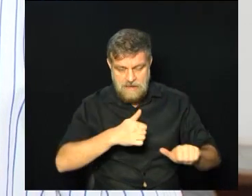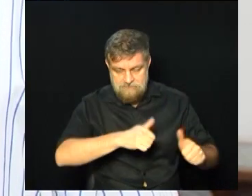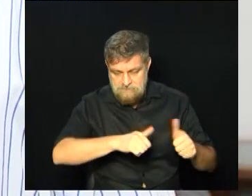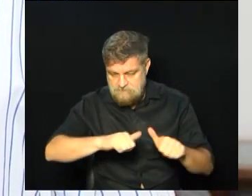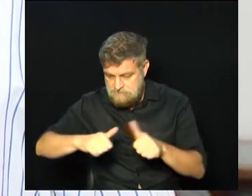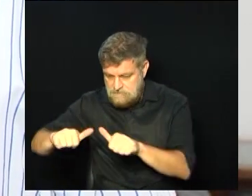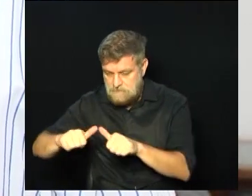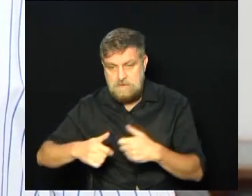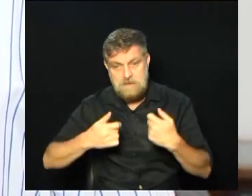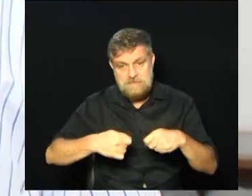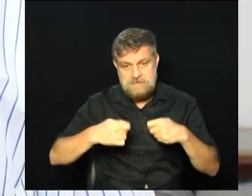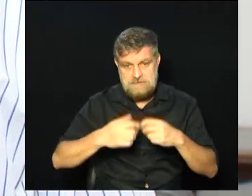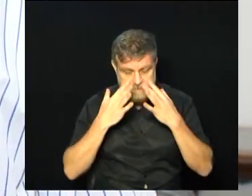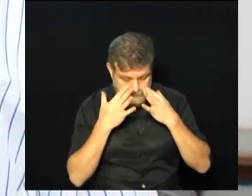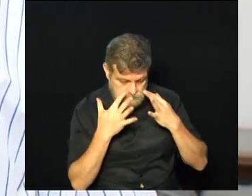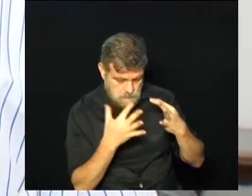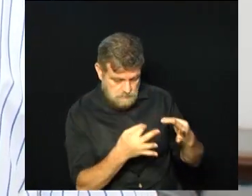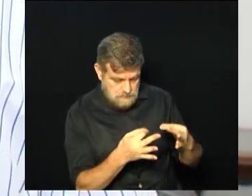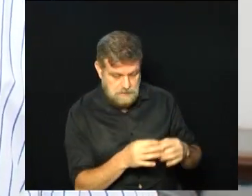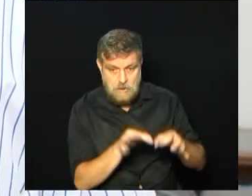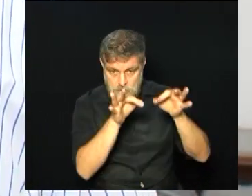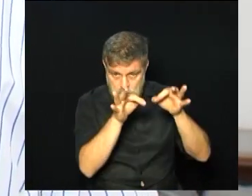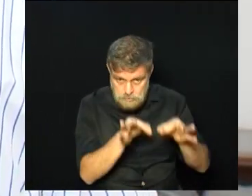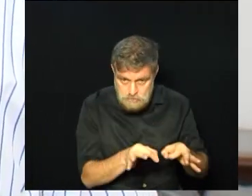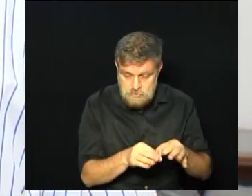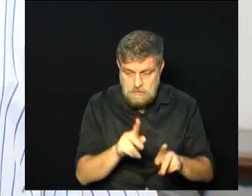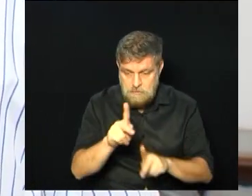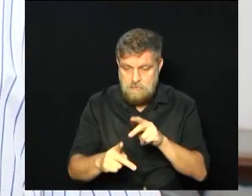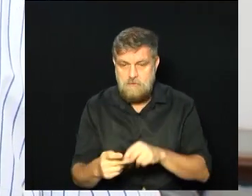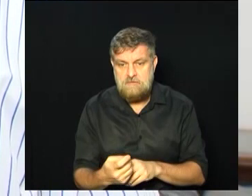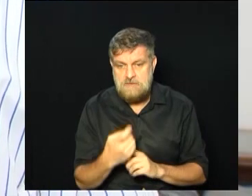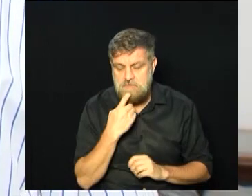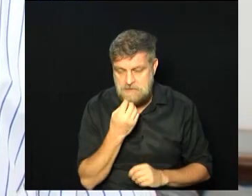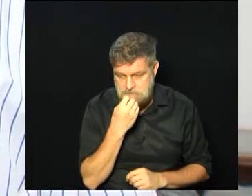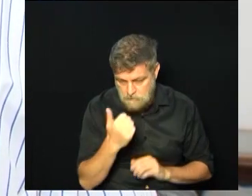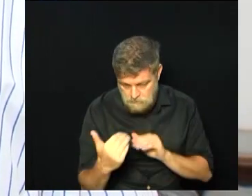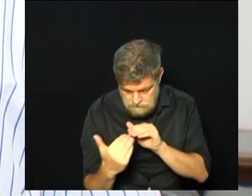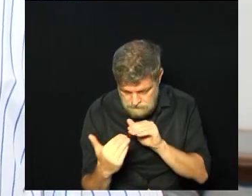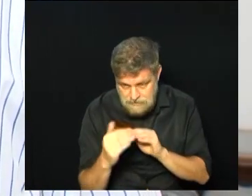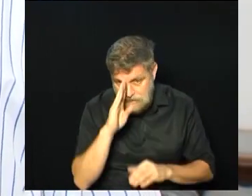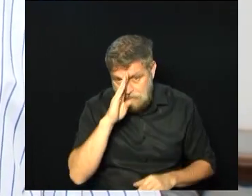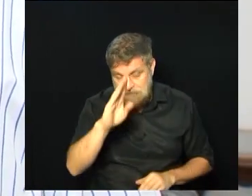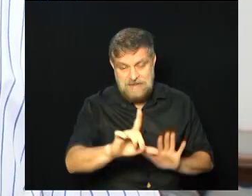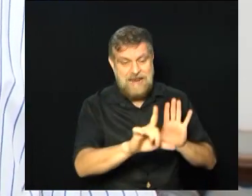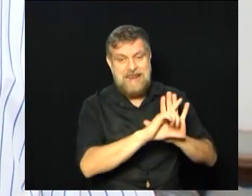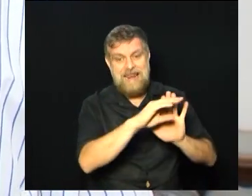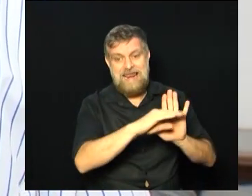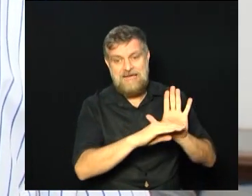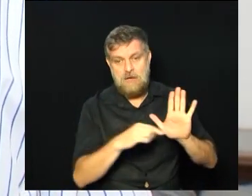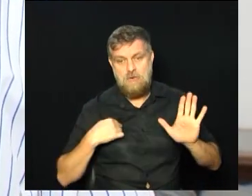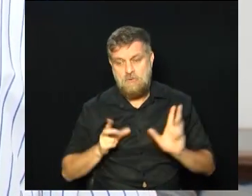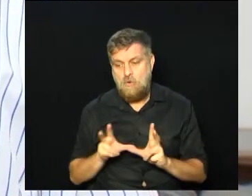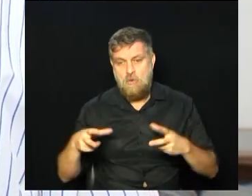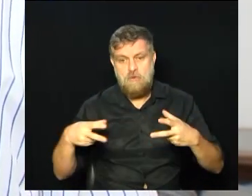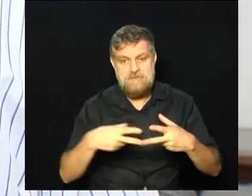é necessário sempre se olhar aquilo que é justo, aquilo que é bom para Campinas, mas principalmente aquilo que é legal, porque essa comissão não vê o